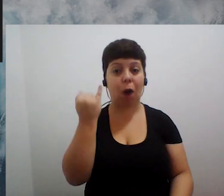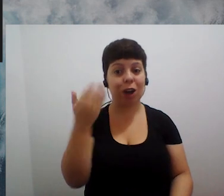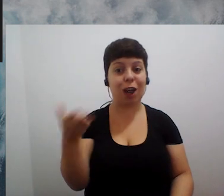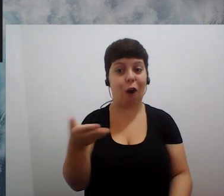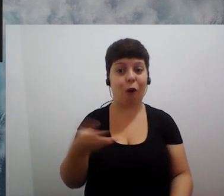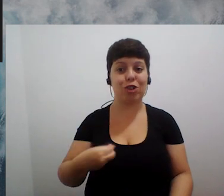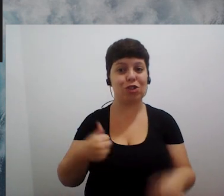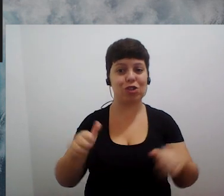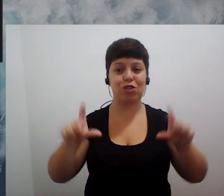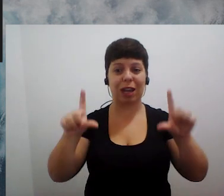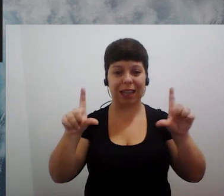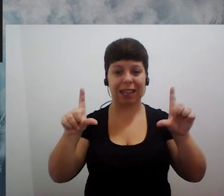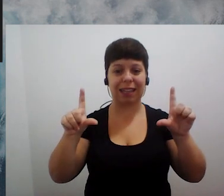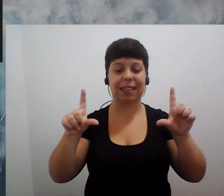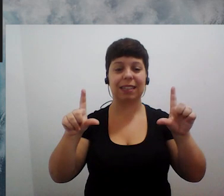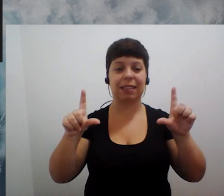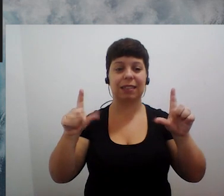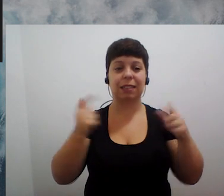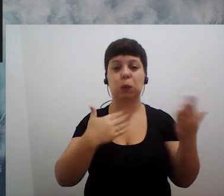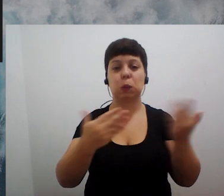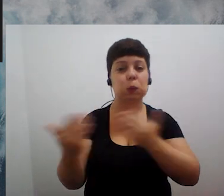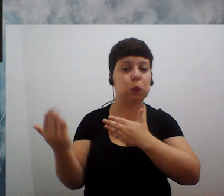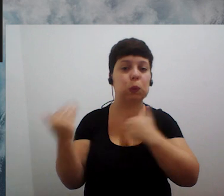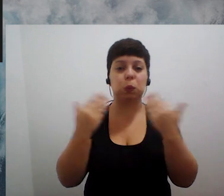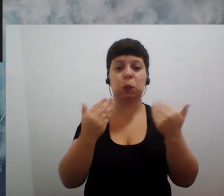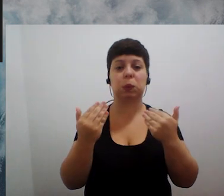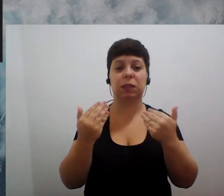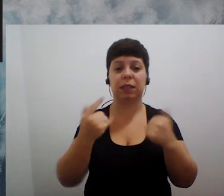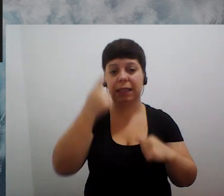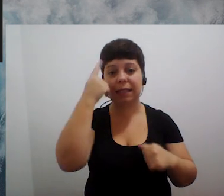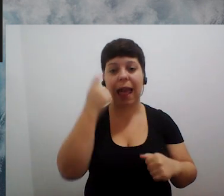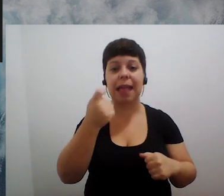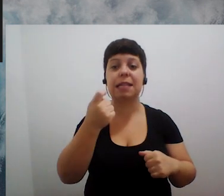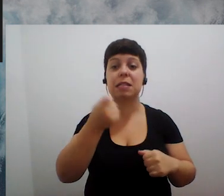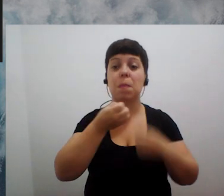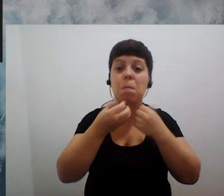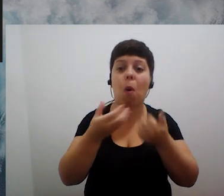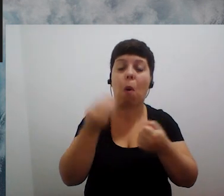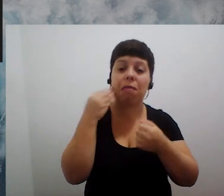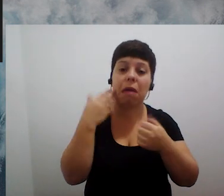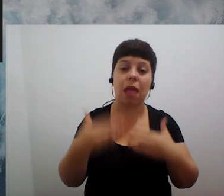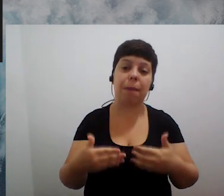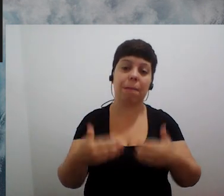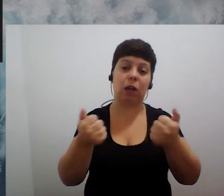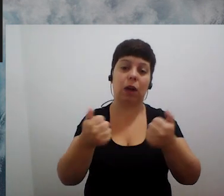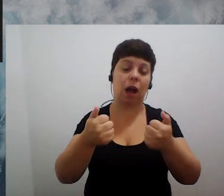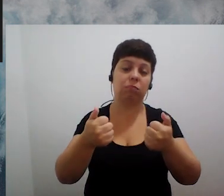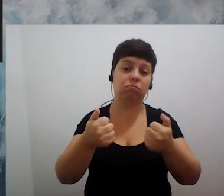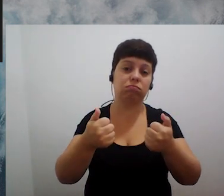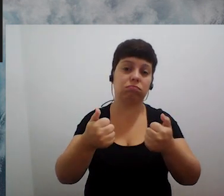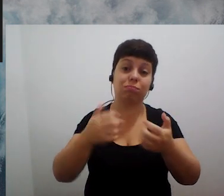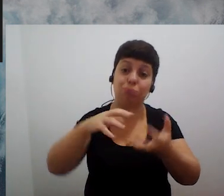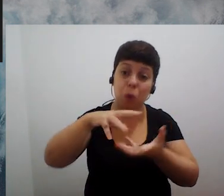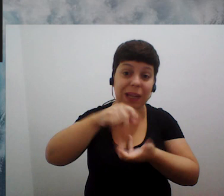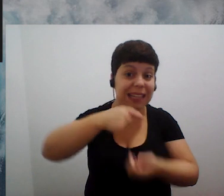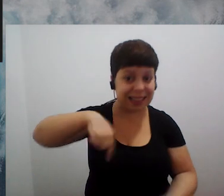o que importa é que estamos aqui para trazer de melhores ideias, de soluções, de melhorias para o